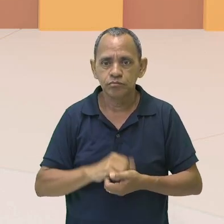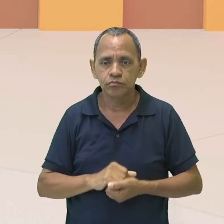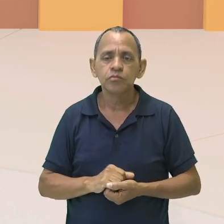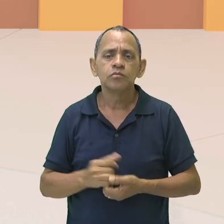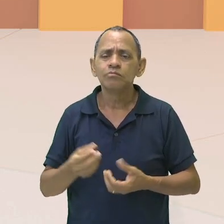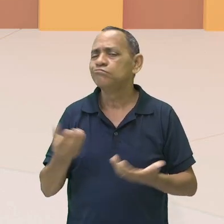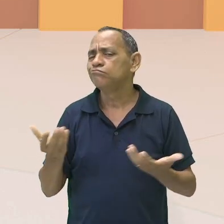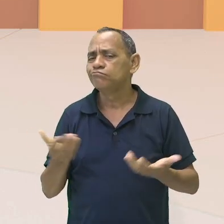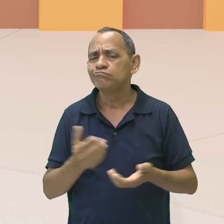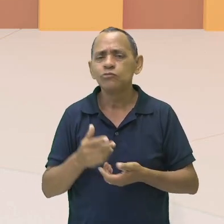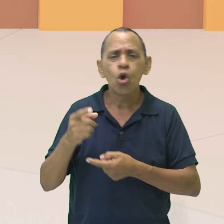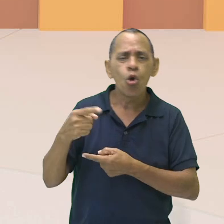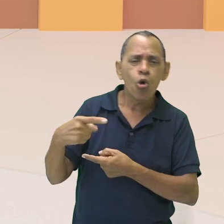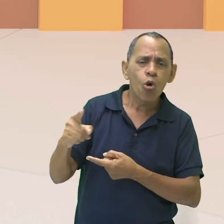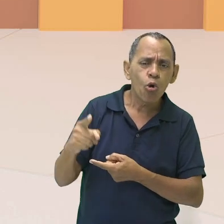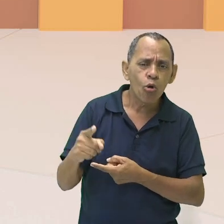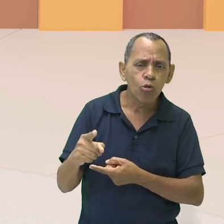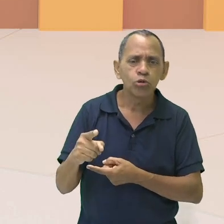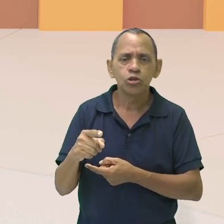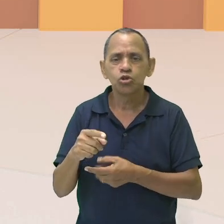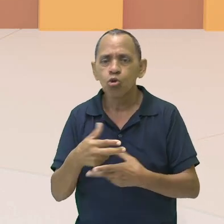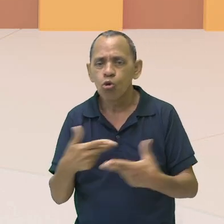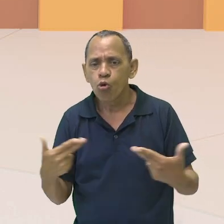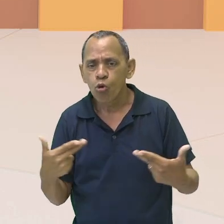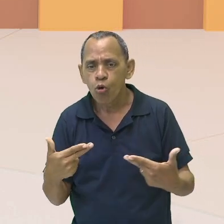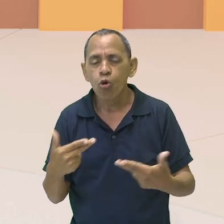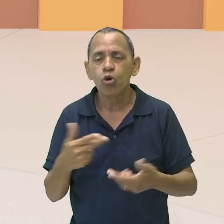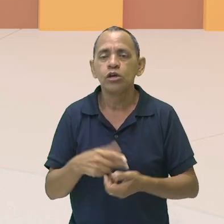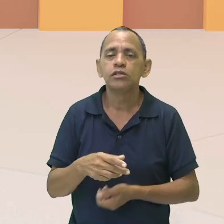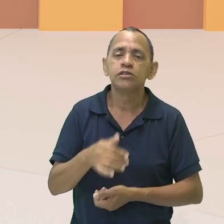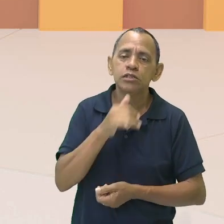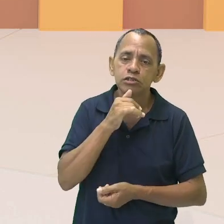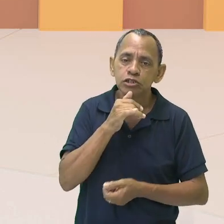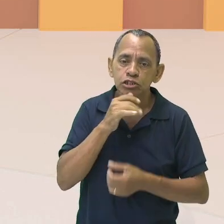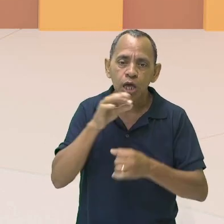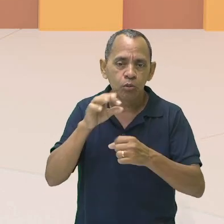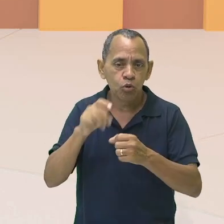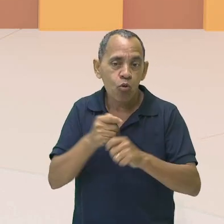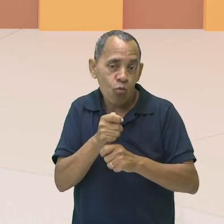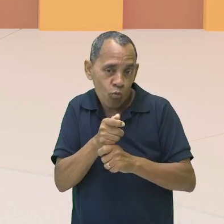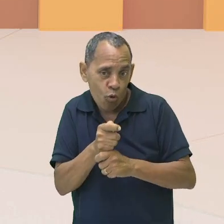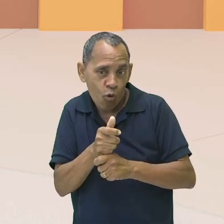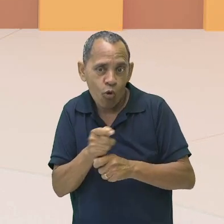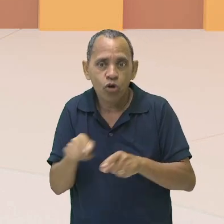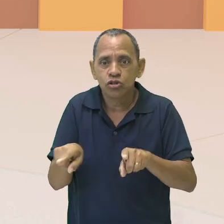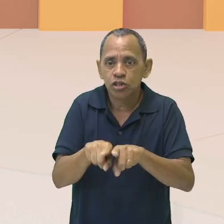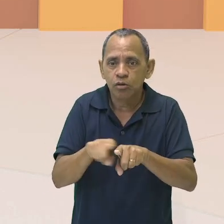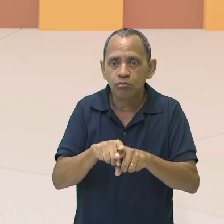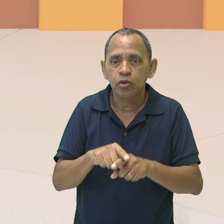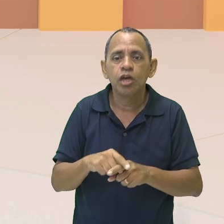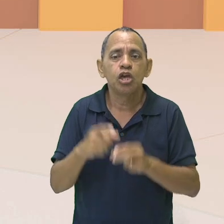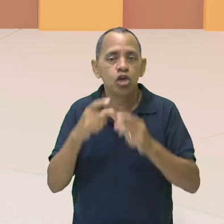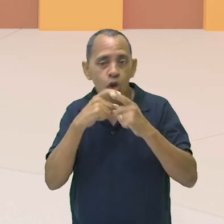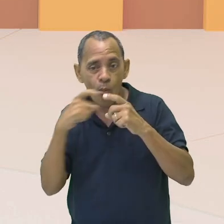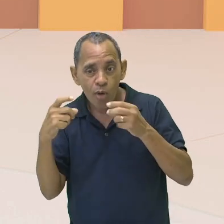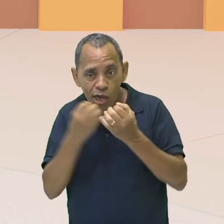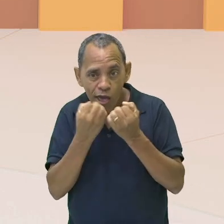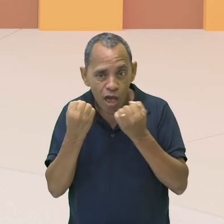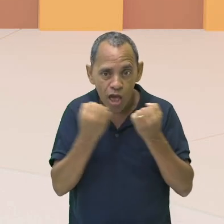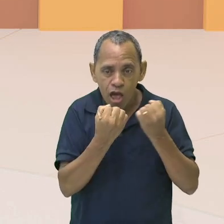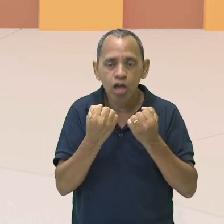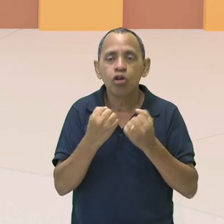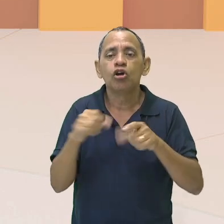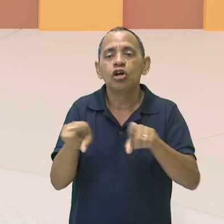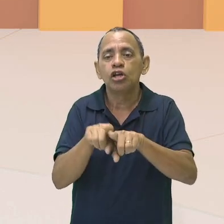né? As pequenas coisas que não têm tanta abrangência, como a soja, como o milho, né? Como a cana-de-açúcar. E aquele pimentão,